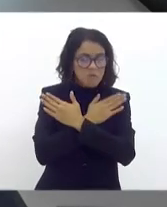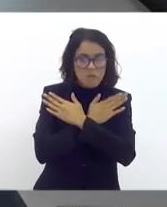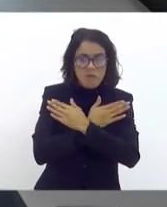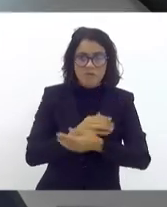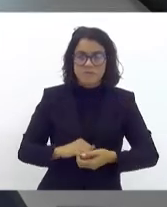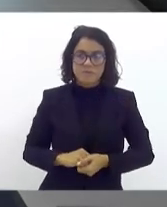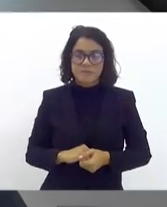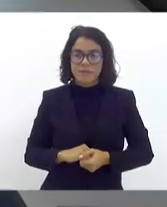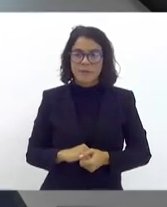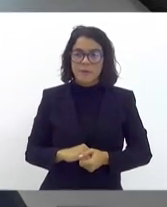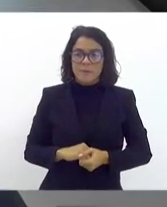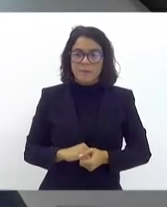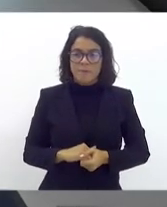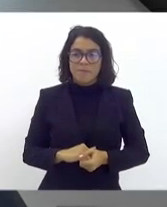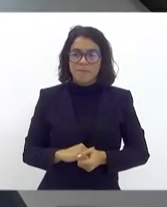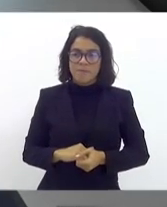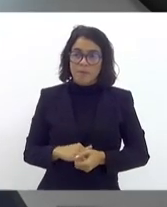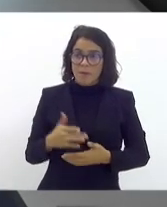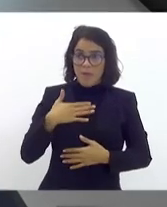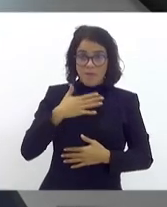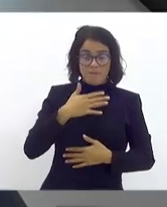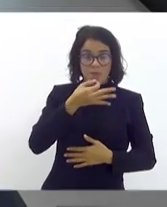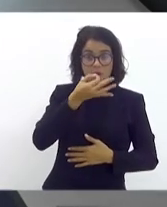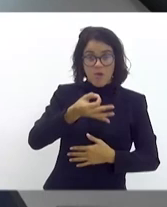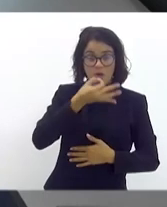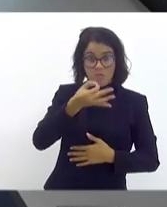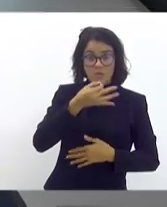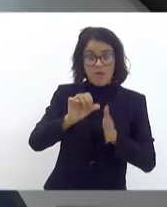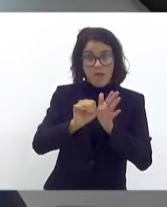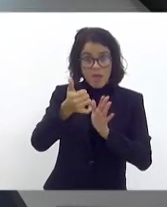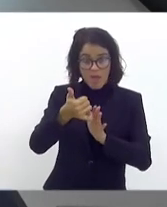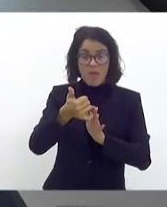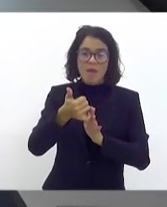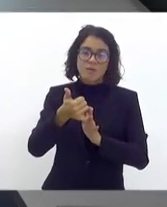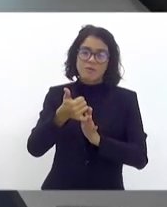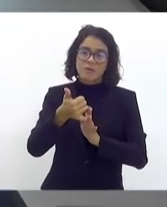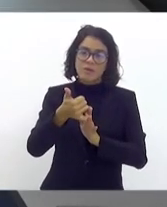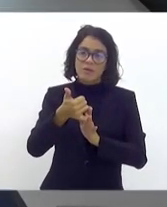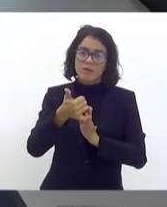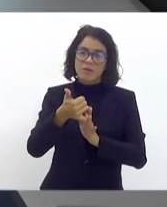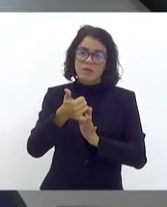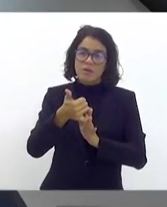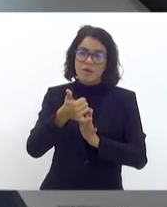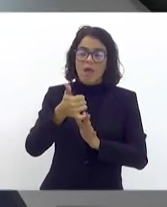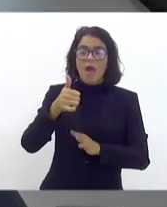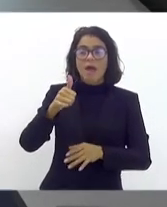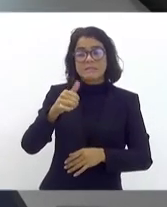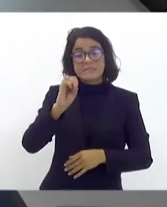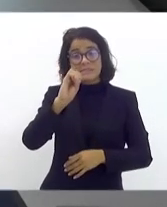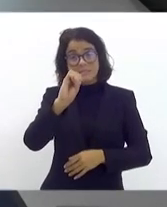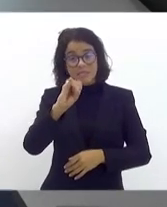recesso? Minha opinião seria fazer essa primeira... Contar o prazo no recesso. Se a gente